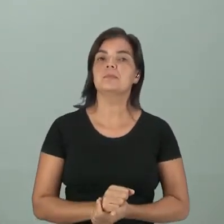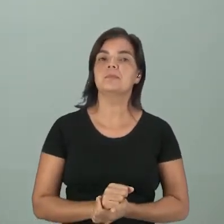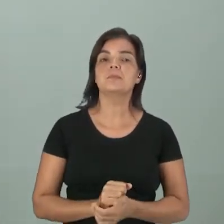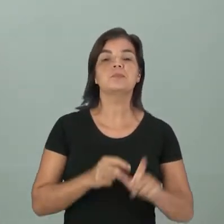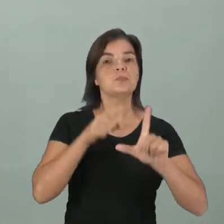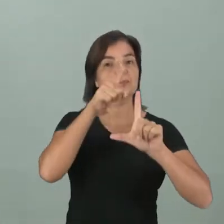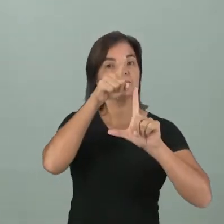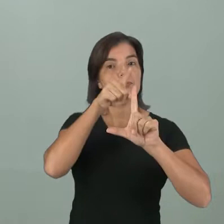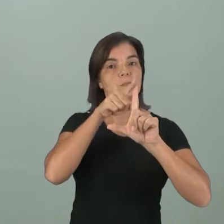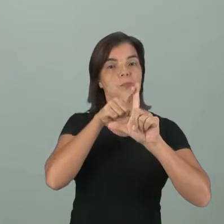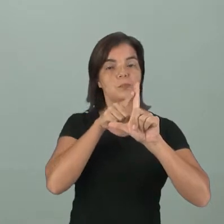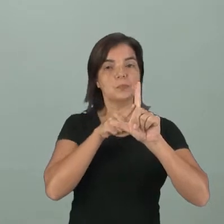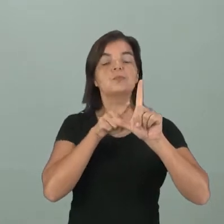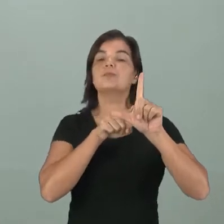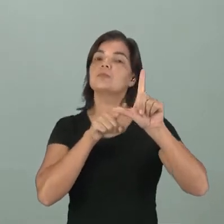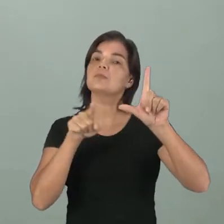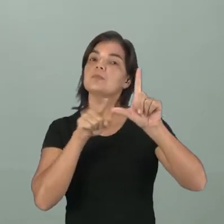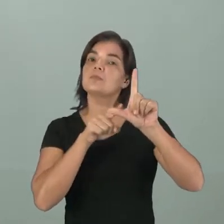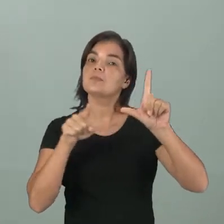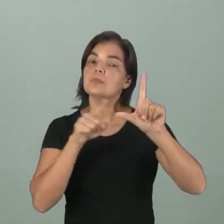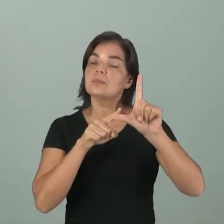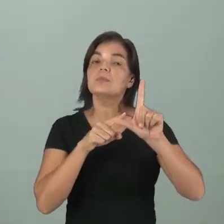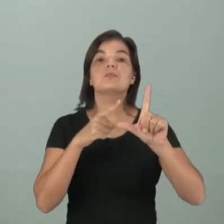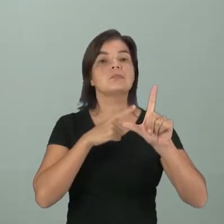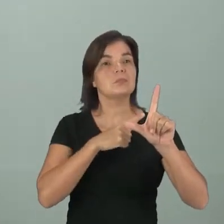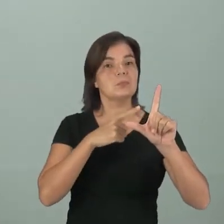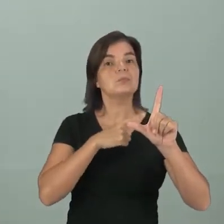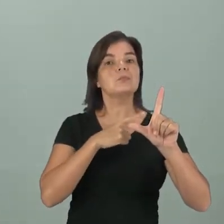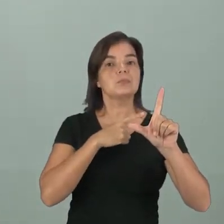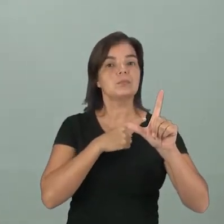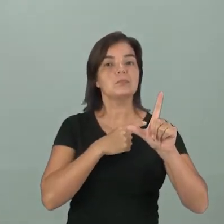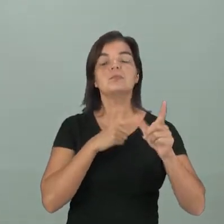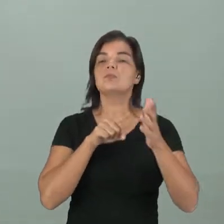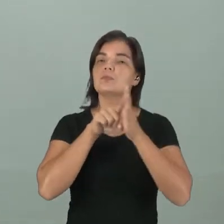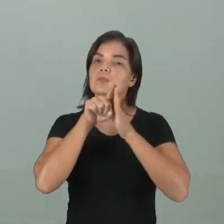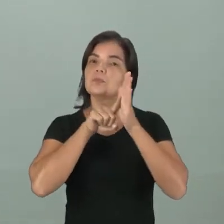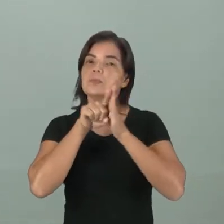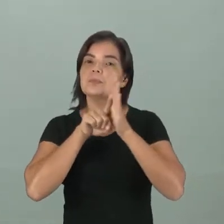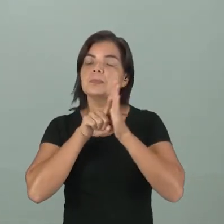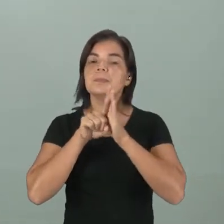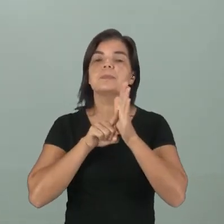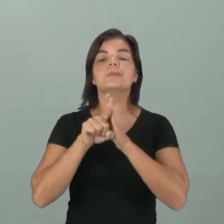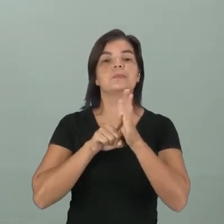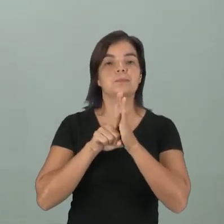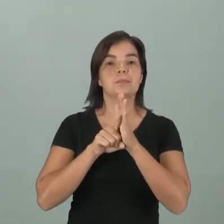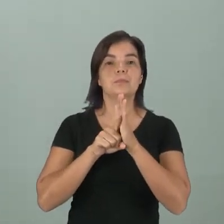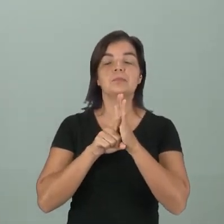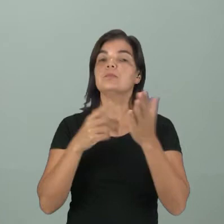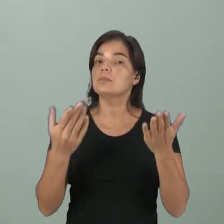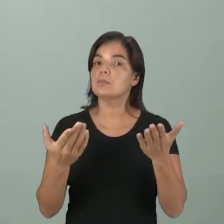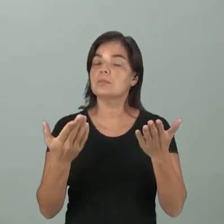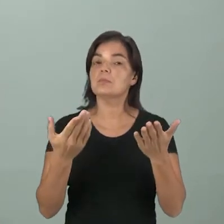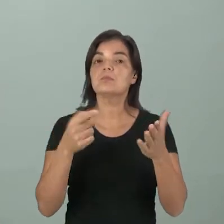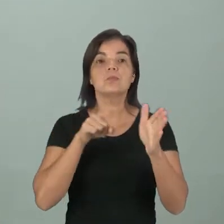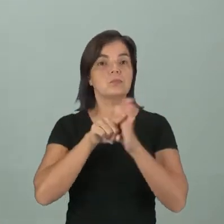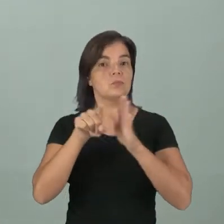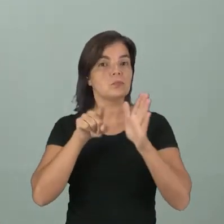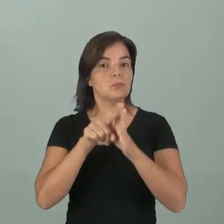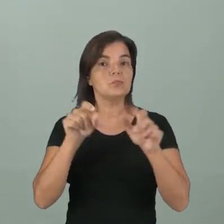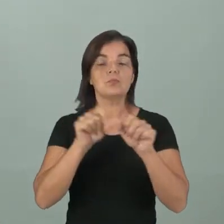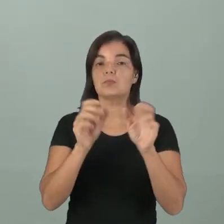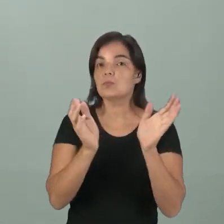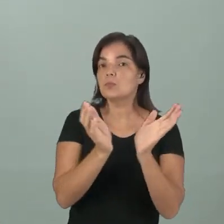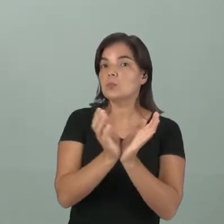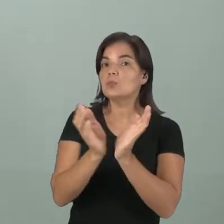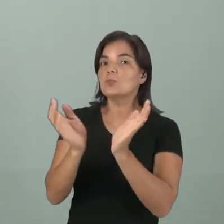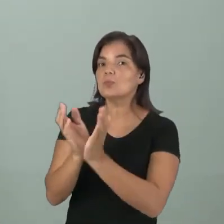linha horizontal ficam as informações que foram contidas através de uma pesquisa, de algum questionamento feito a um